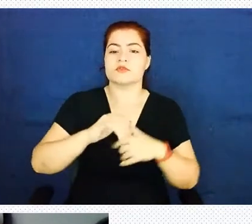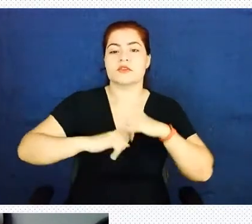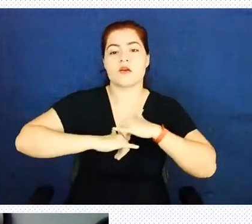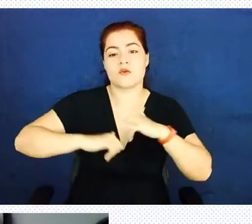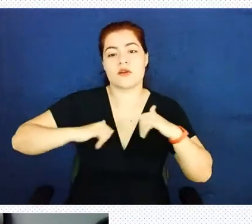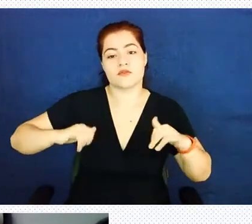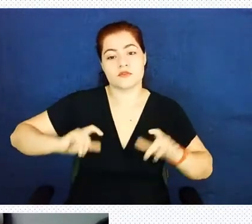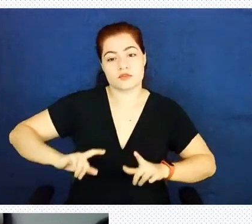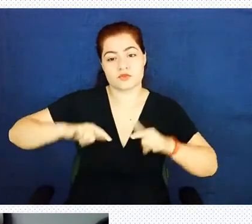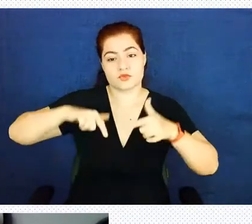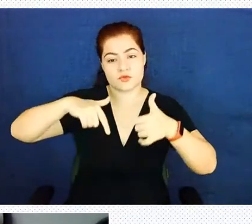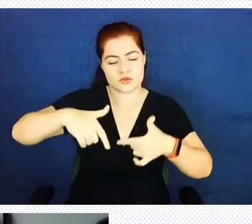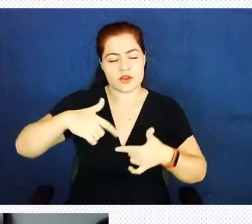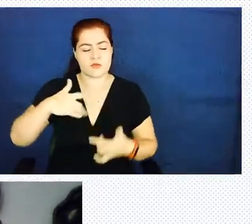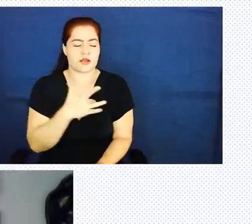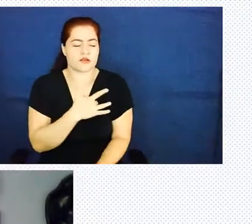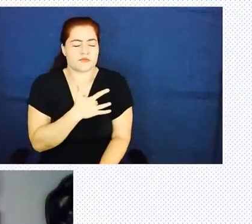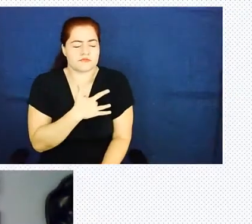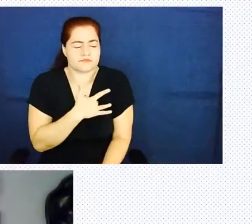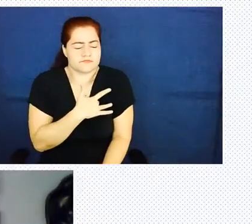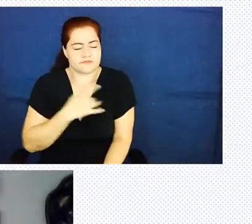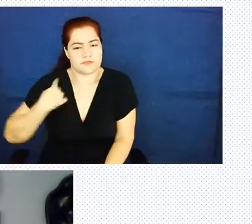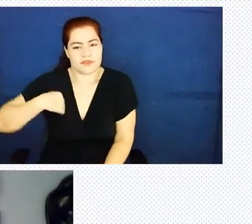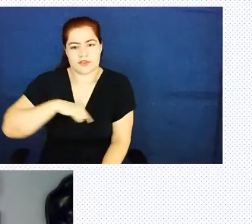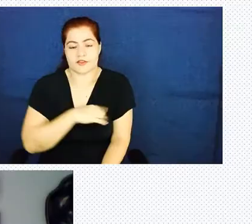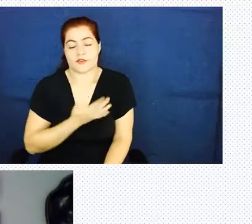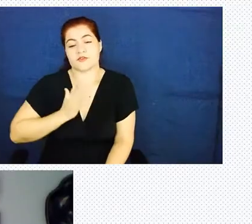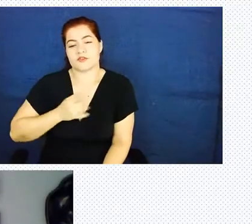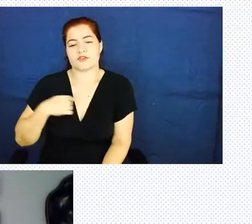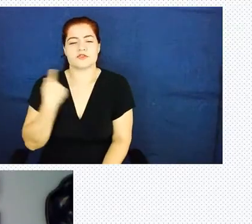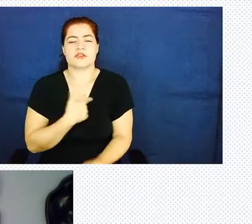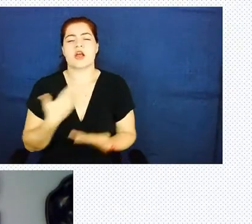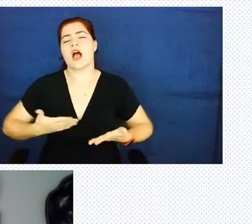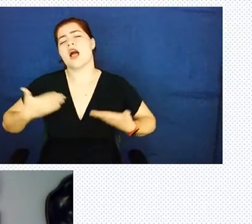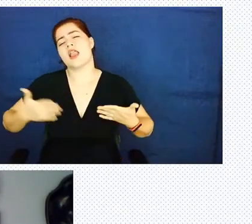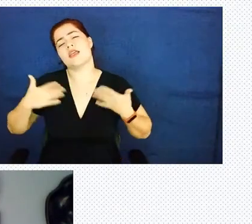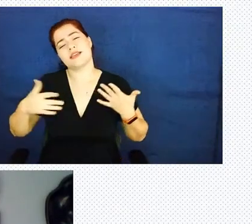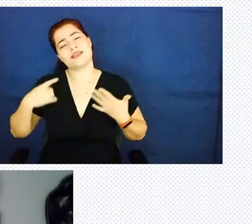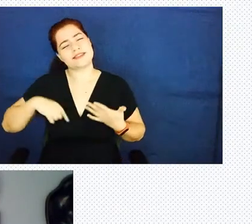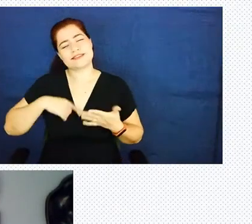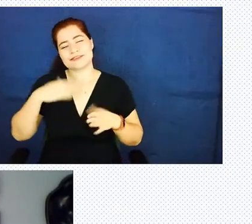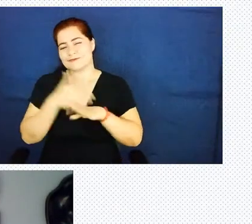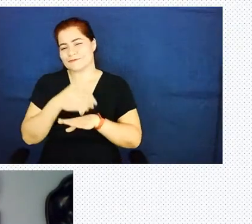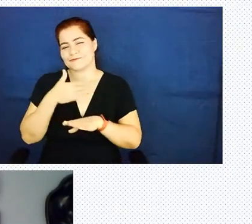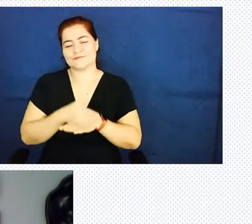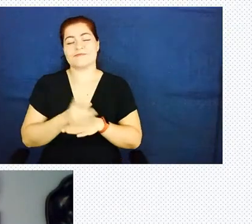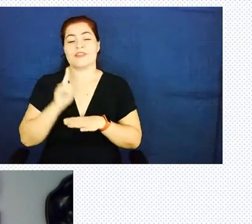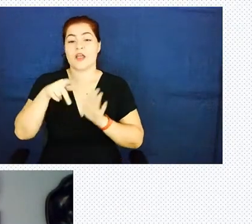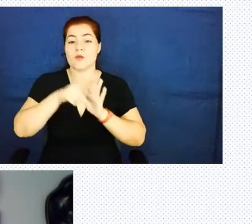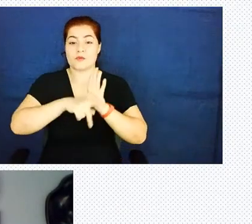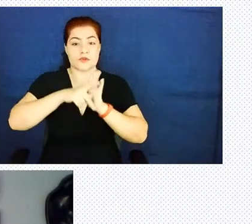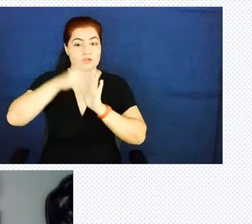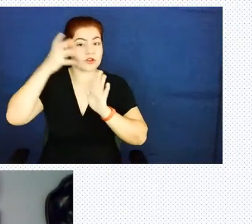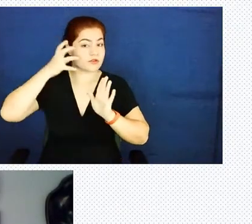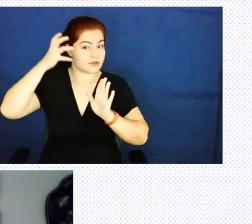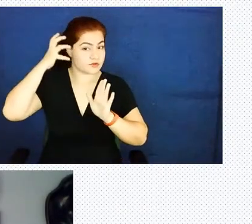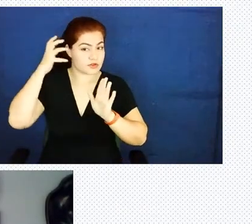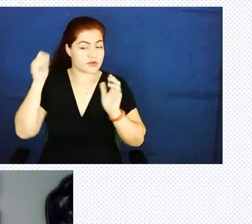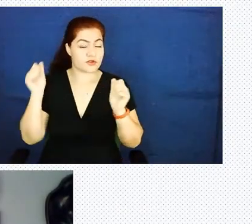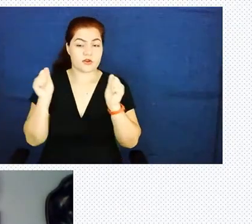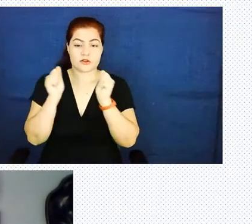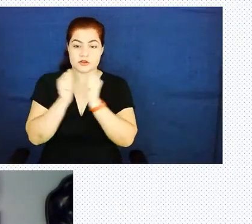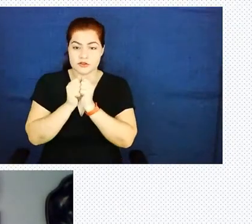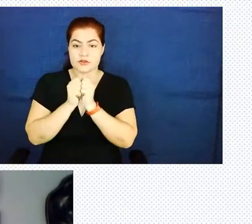um trabalho que toca muito os nossos corações. Eu tenho a alegria de fazer parte. Projeto Escutatória,